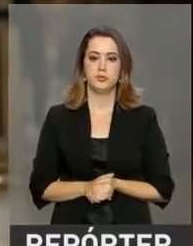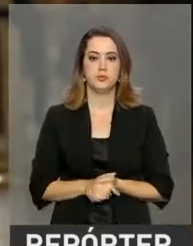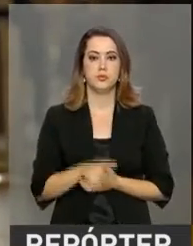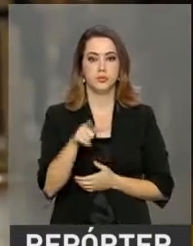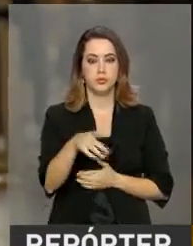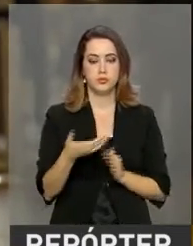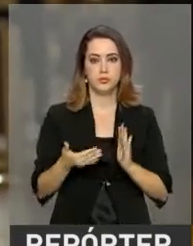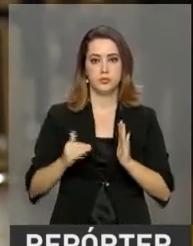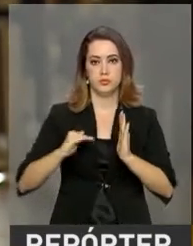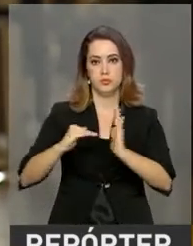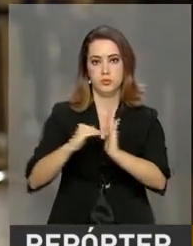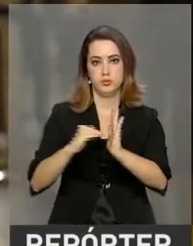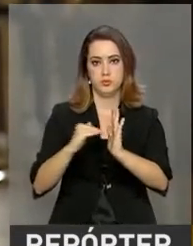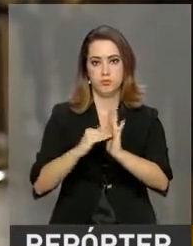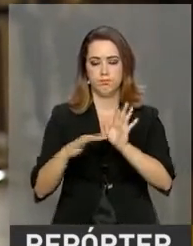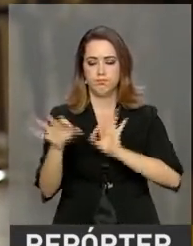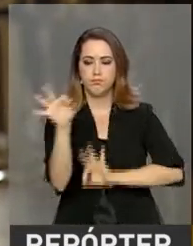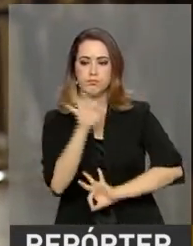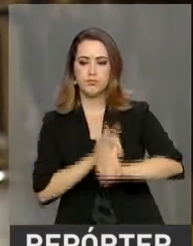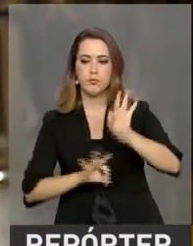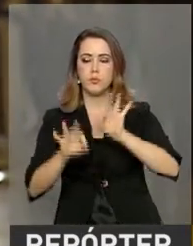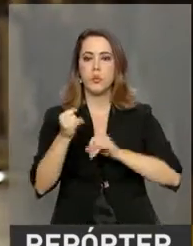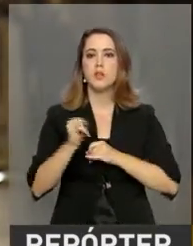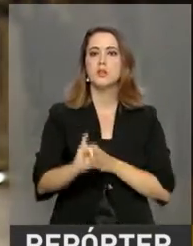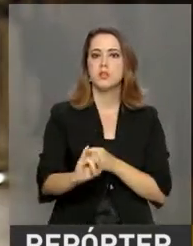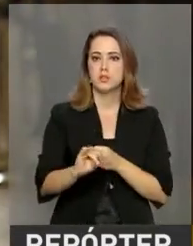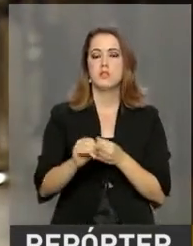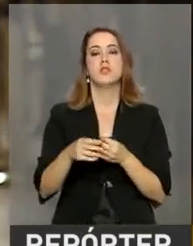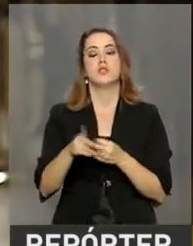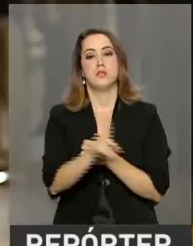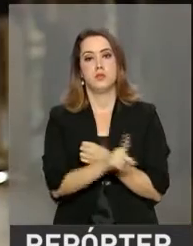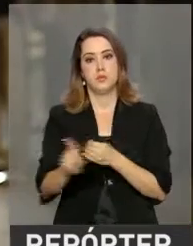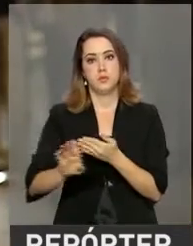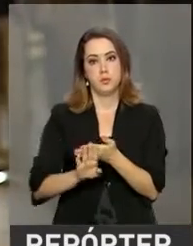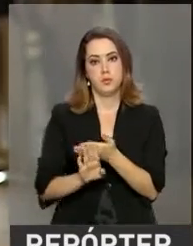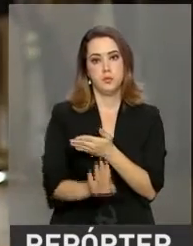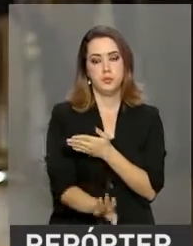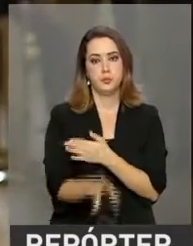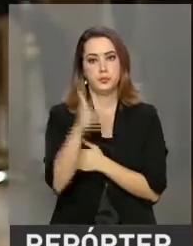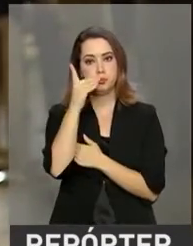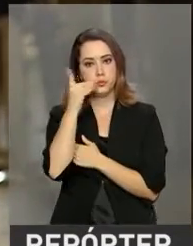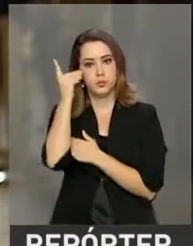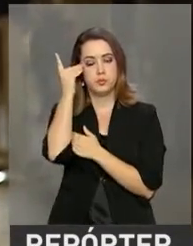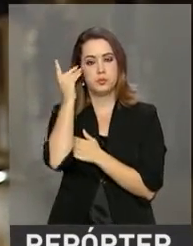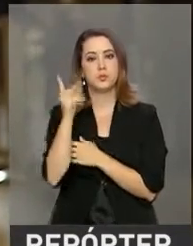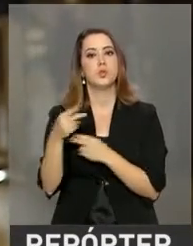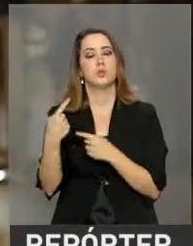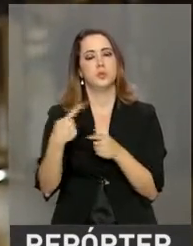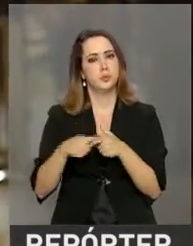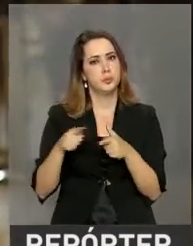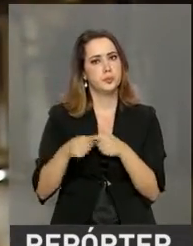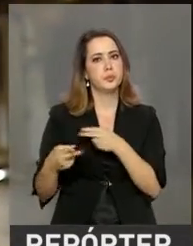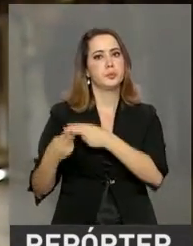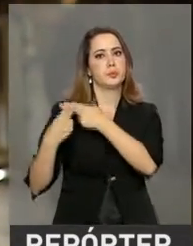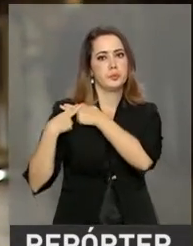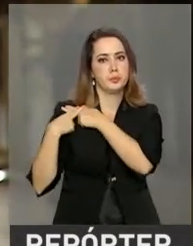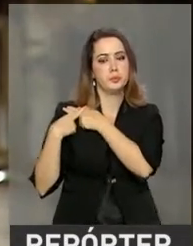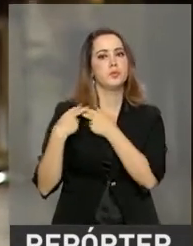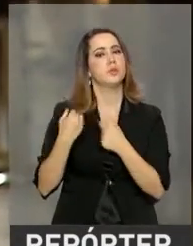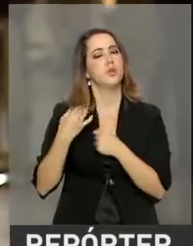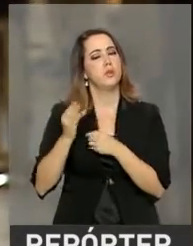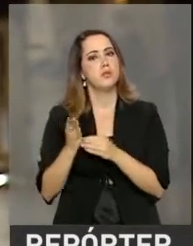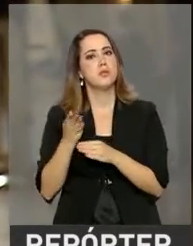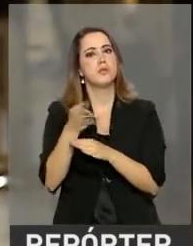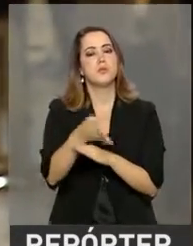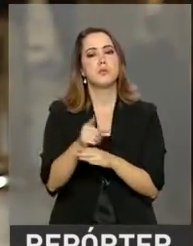plenário do senado analisa se a presidenta afastada dilma rousseff cometeu crime de responsabilidade e deve ir a julgamento final no processo